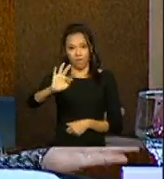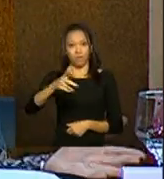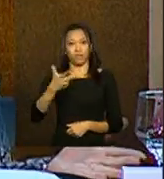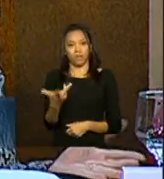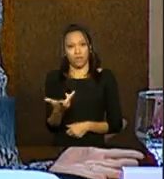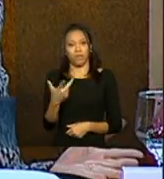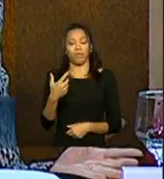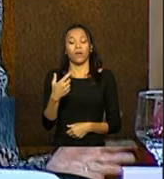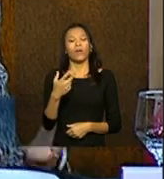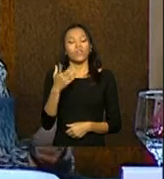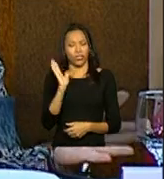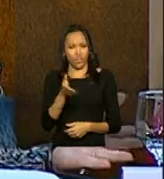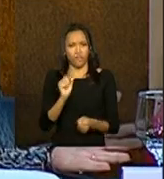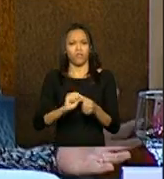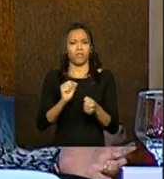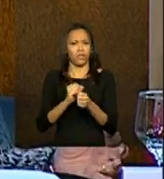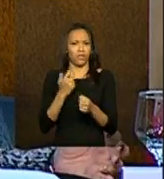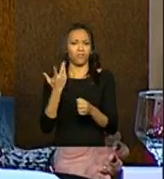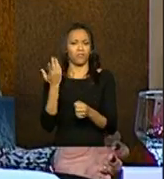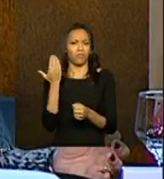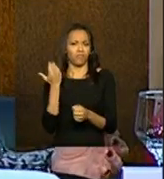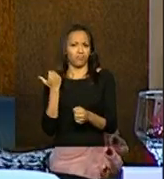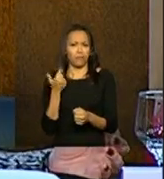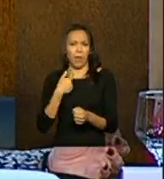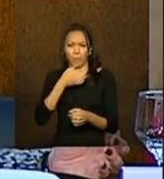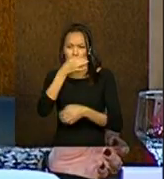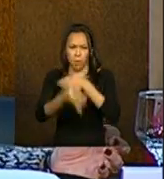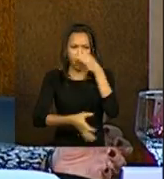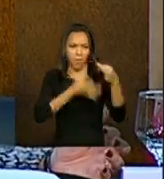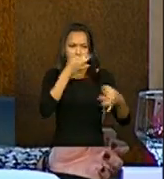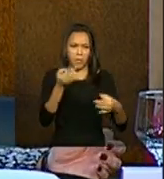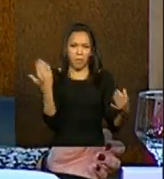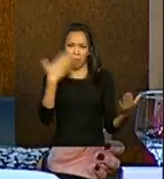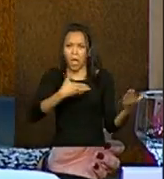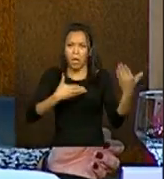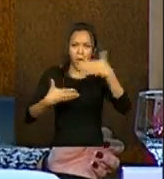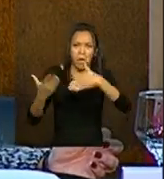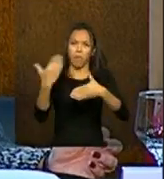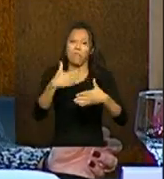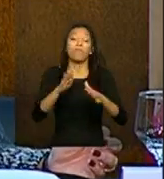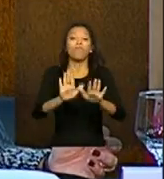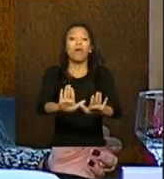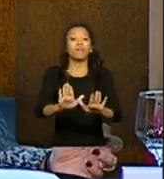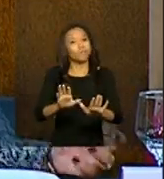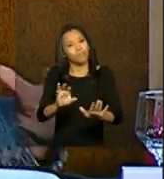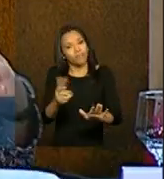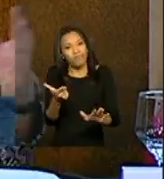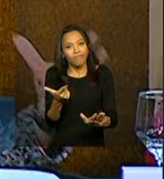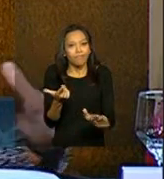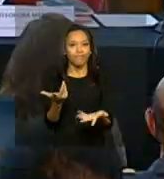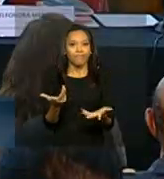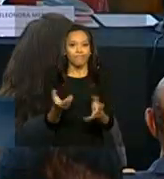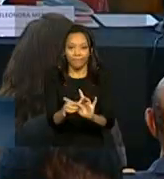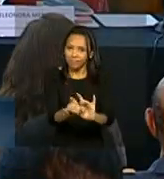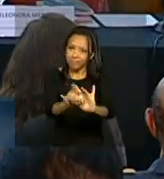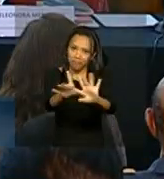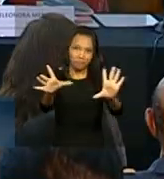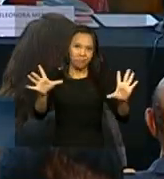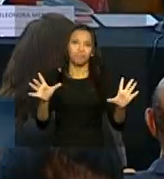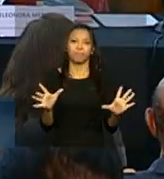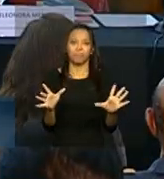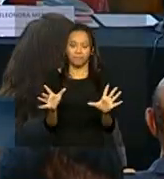que a gente já fez isso durante o processo de crítica. Claro que o momento não era o mais favorável, muito